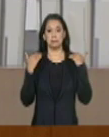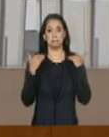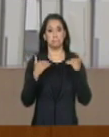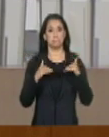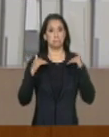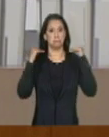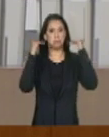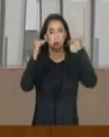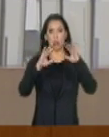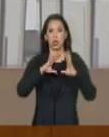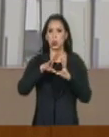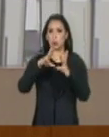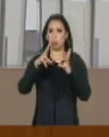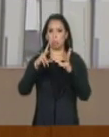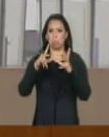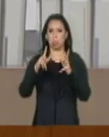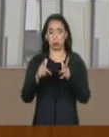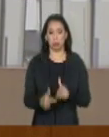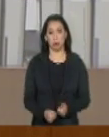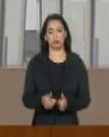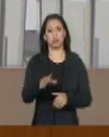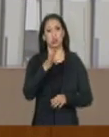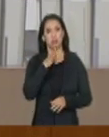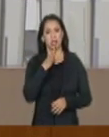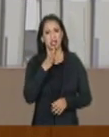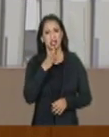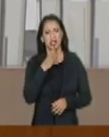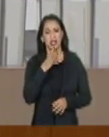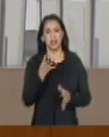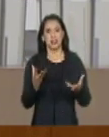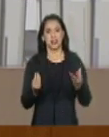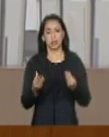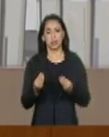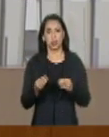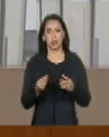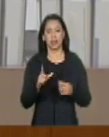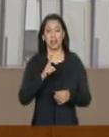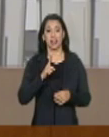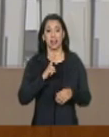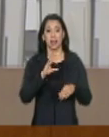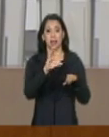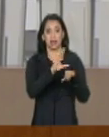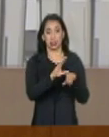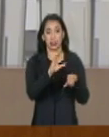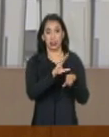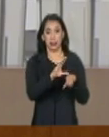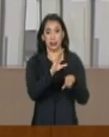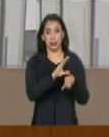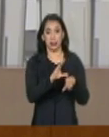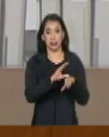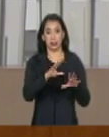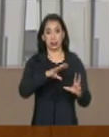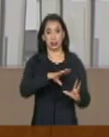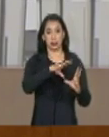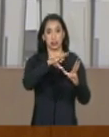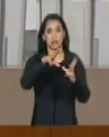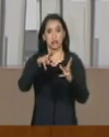mundo, assim, é algo extremamente... Tem todas as constituições do mundo de cabeça. É